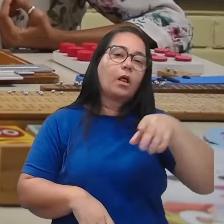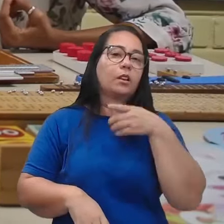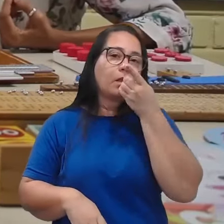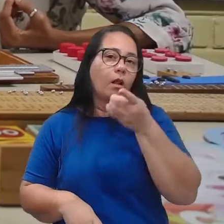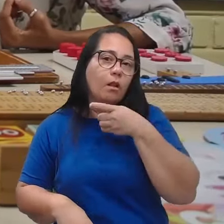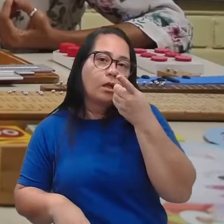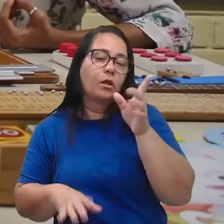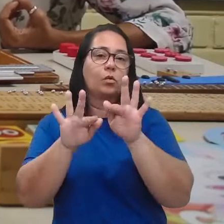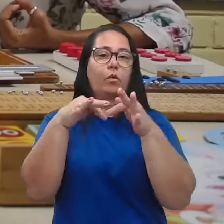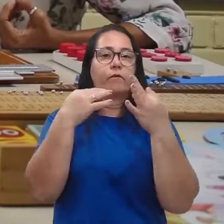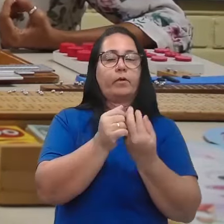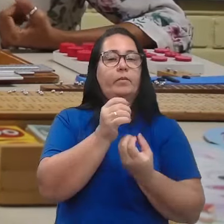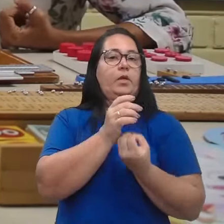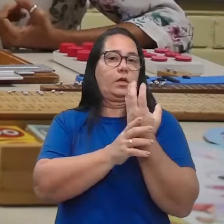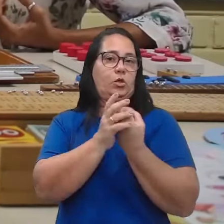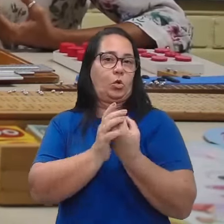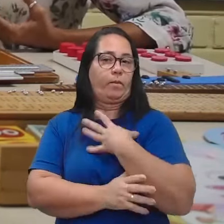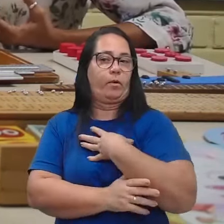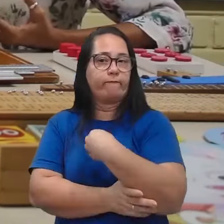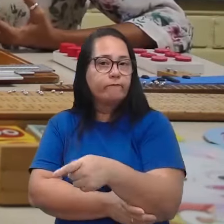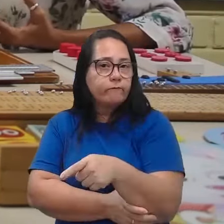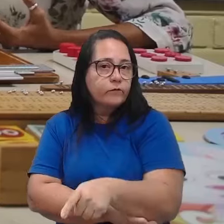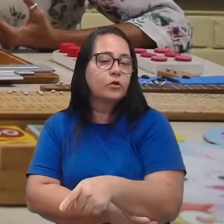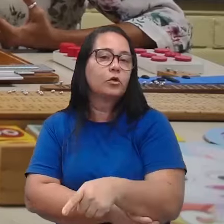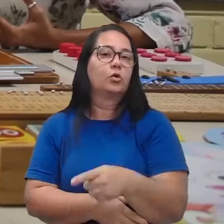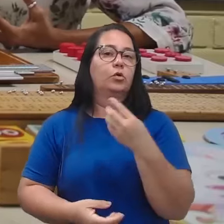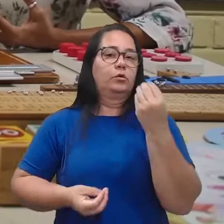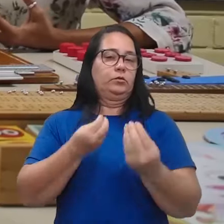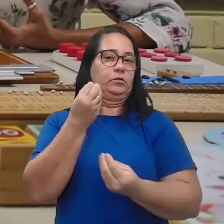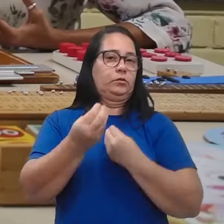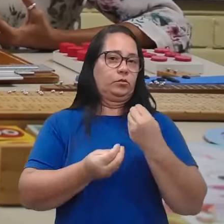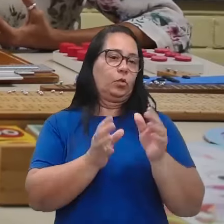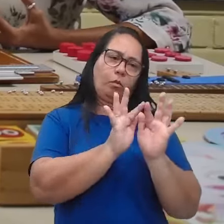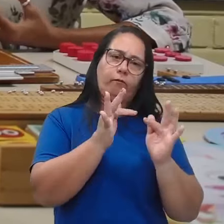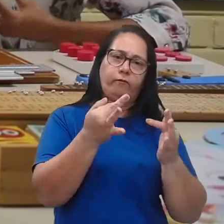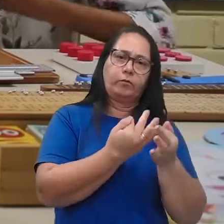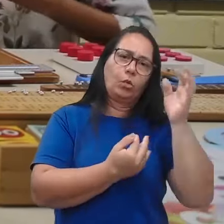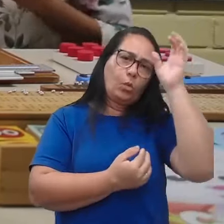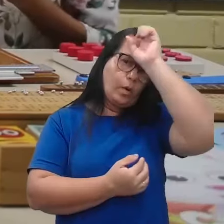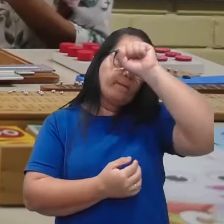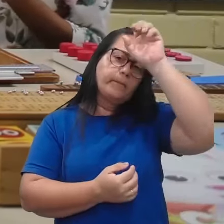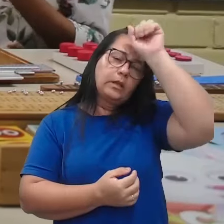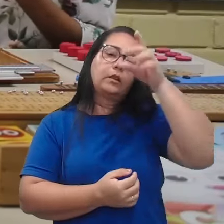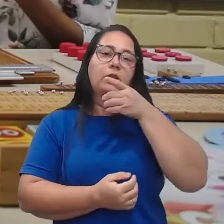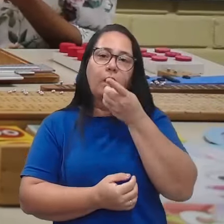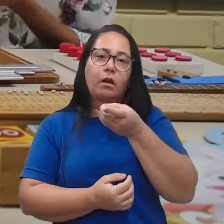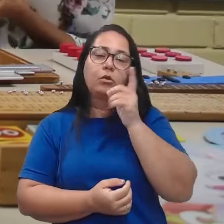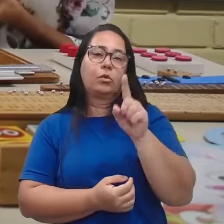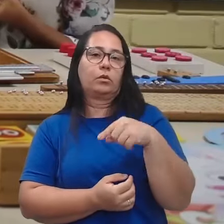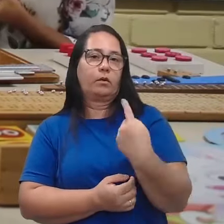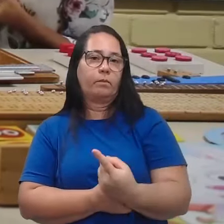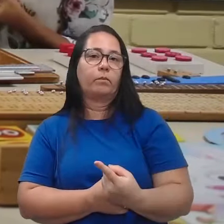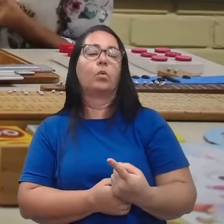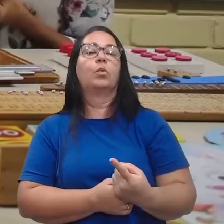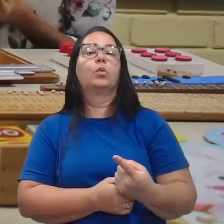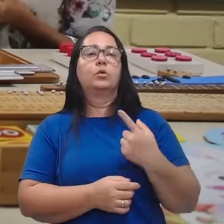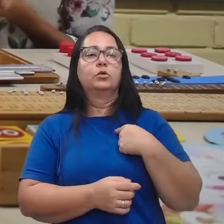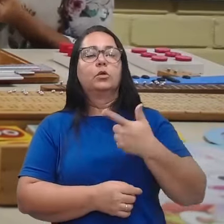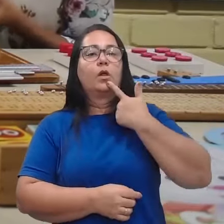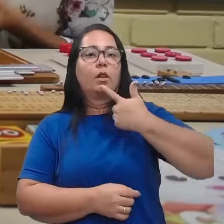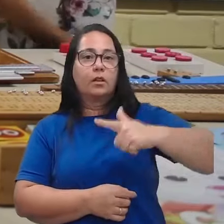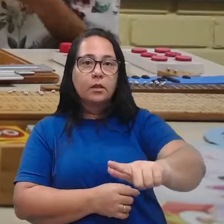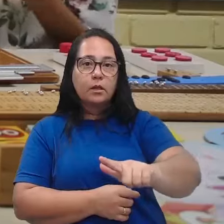construiu para aquele filho e aquele parente. Então, eu aprendo o dialeto para depois eu colocar a língua,